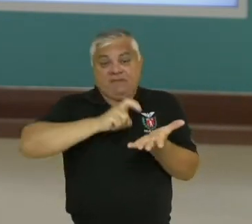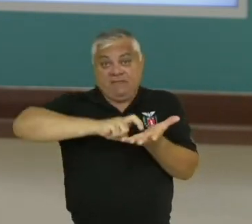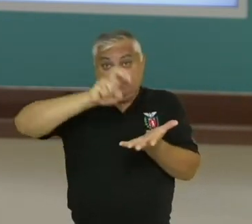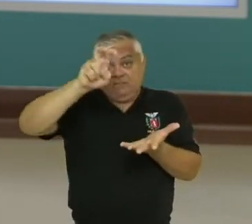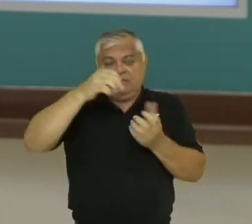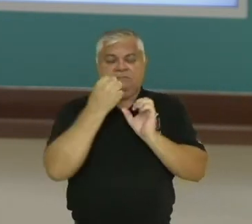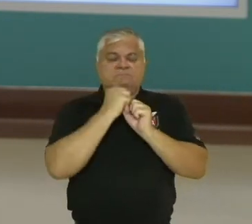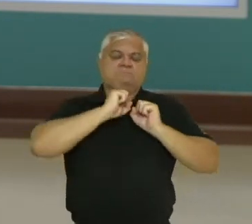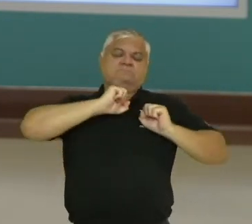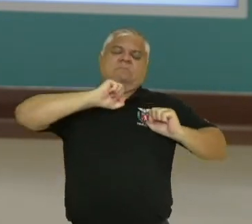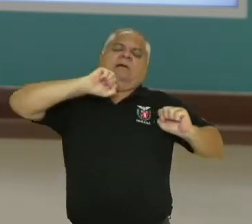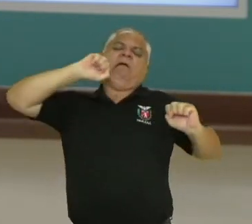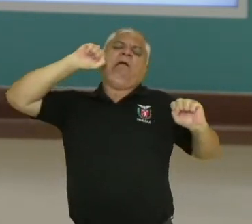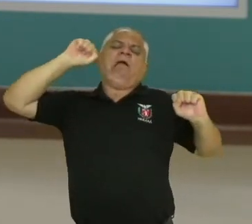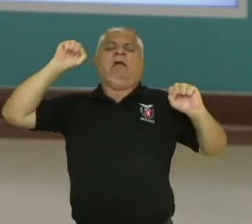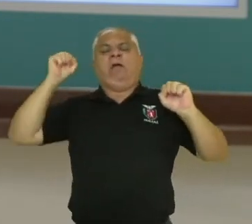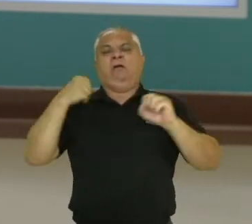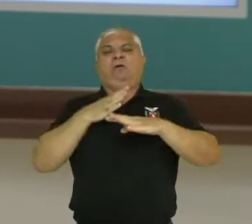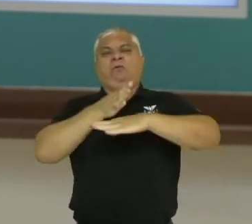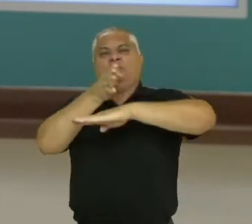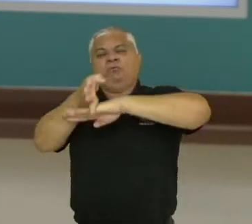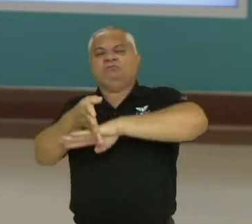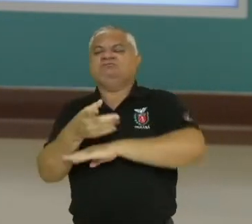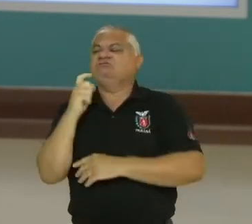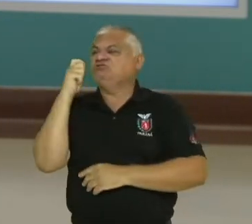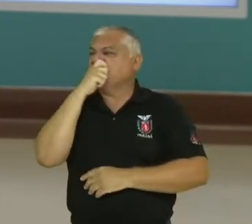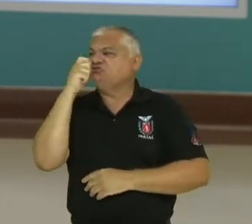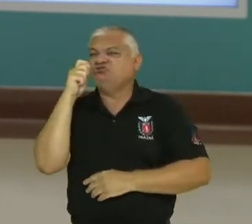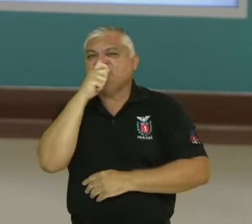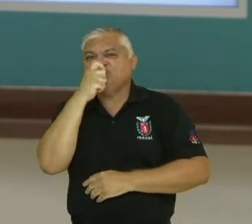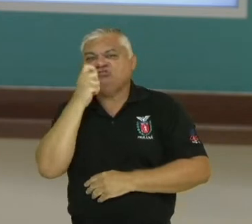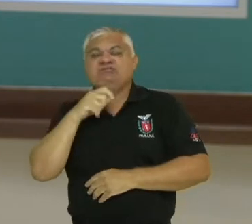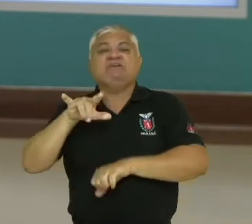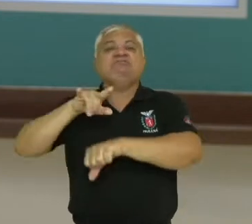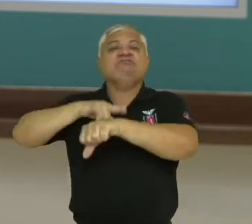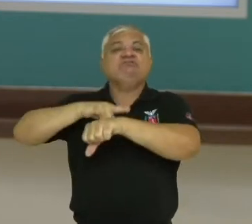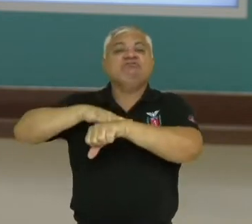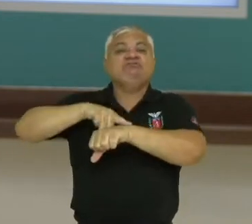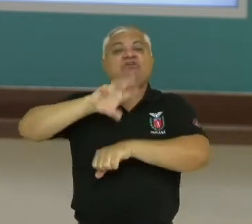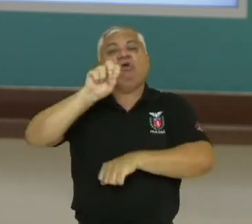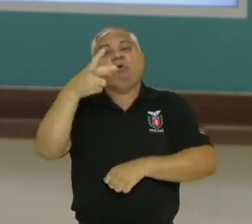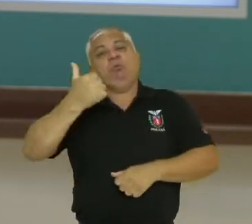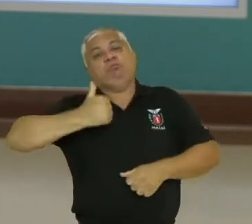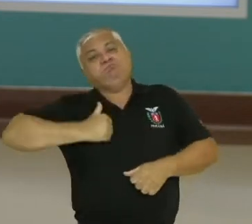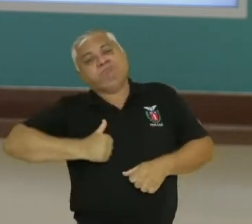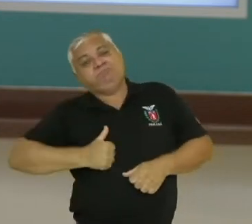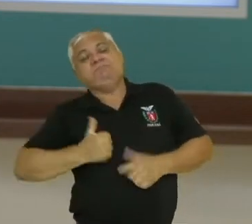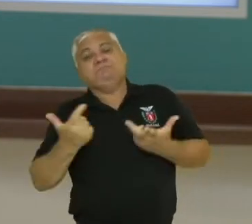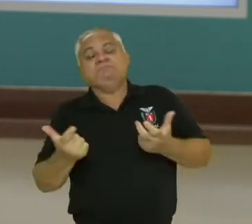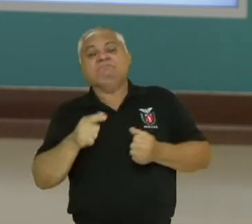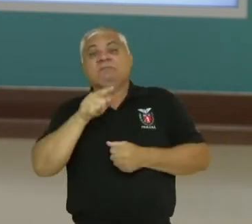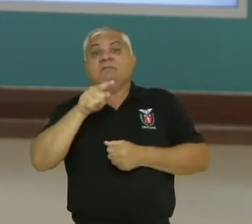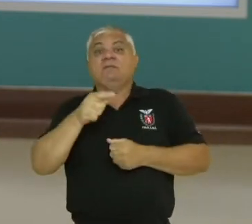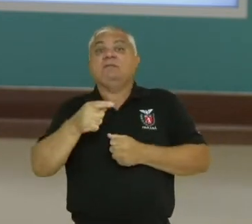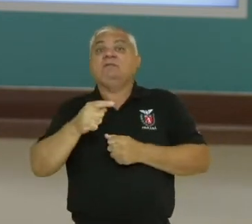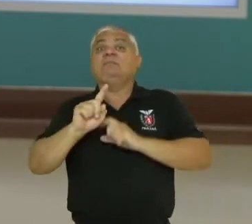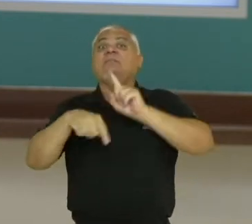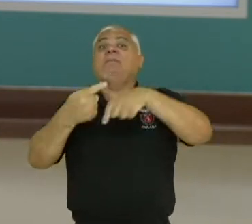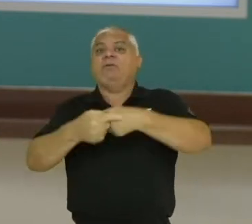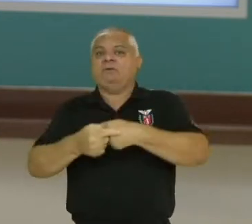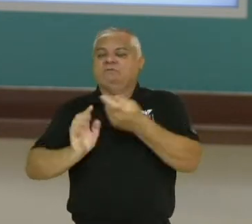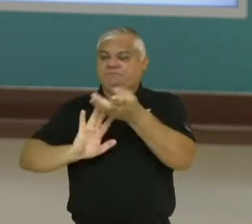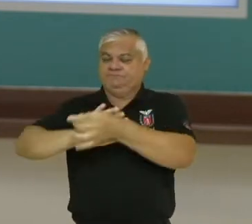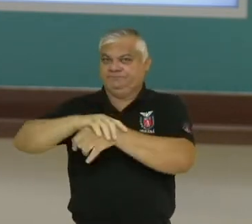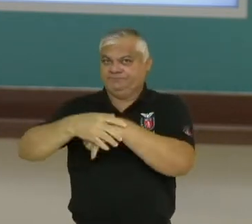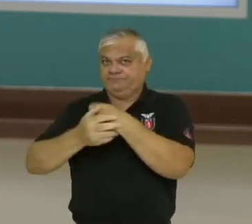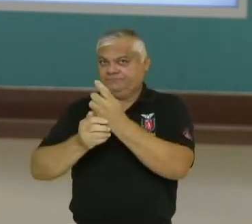você acordou, foi escovar os dentes, pode ter feito xixi ou ter feito cocô. Você tem que lavar as suas mãos,